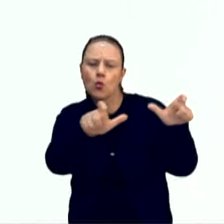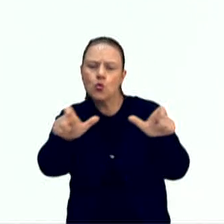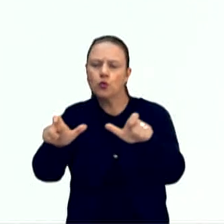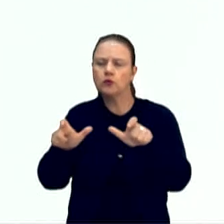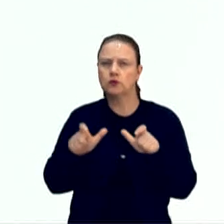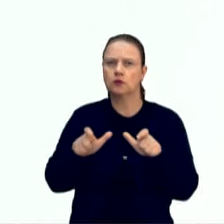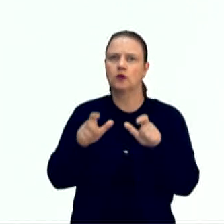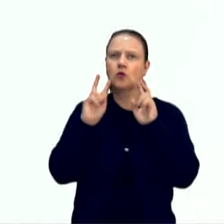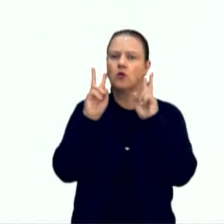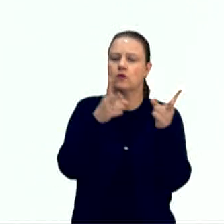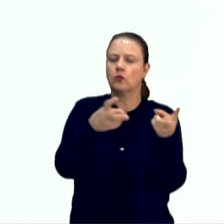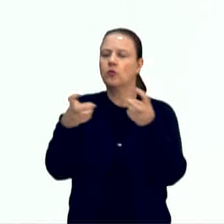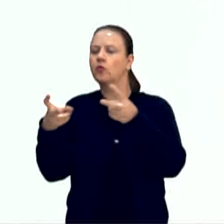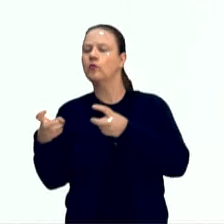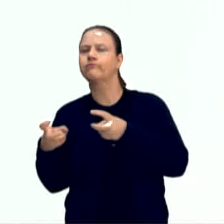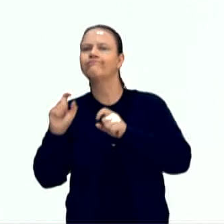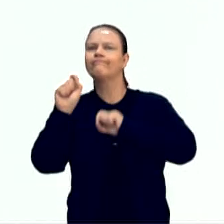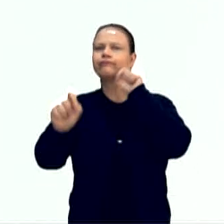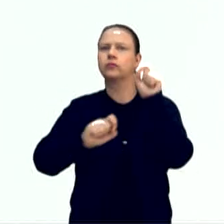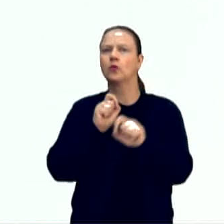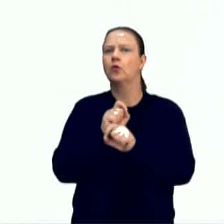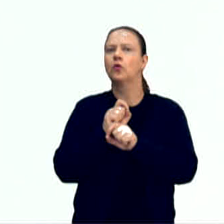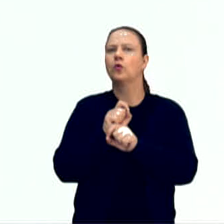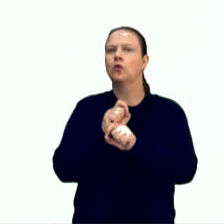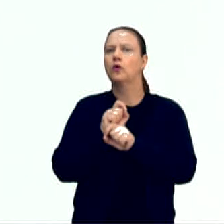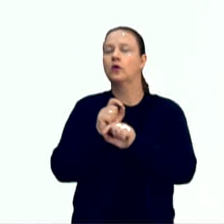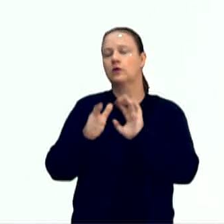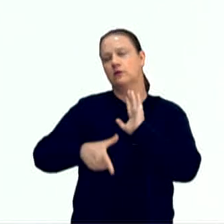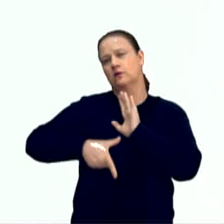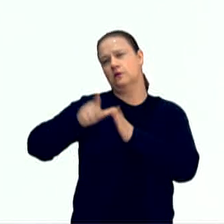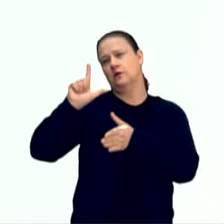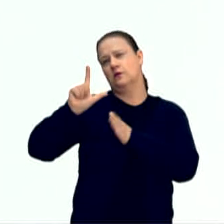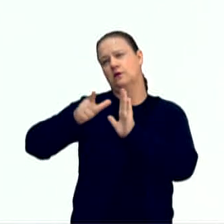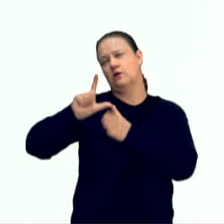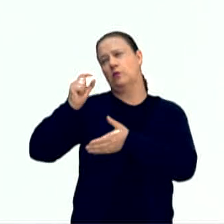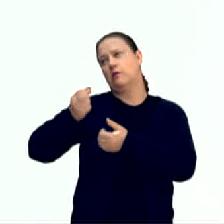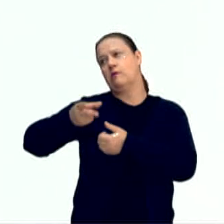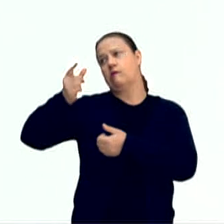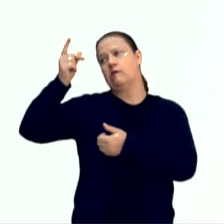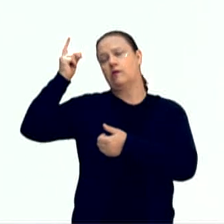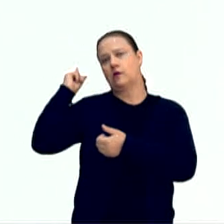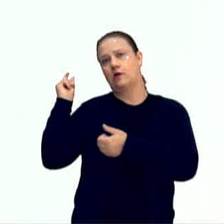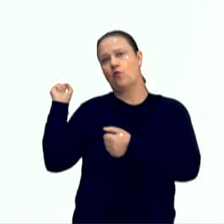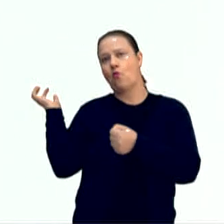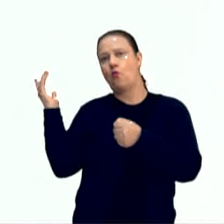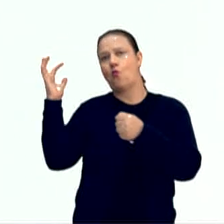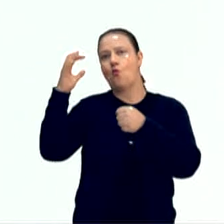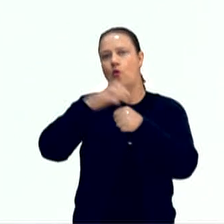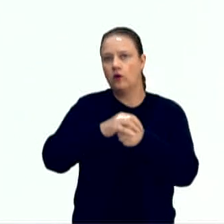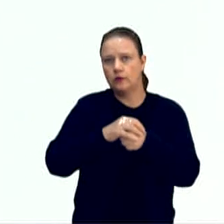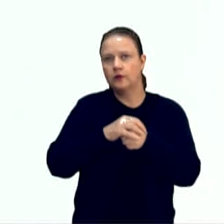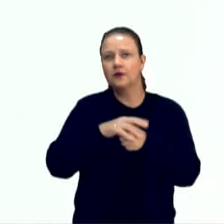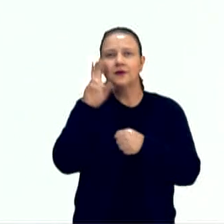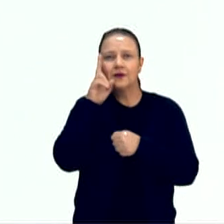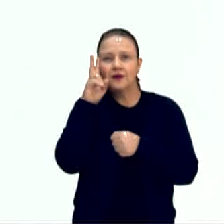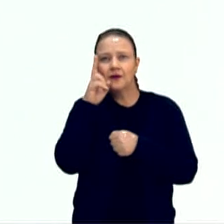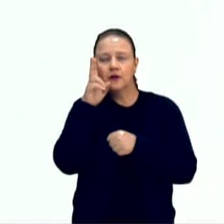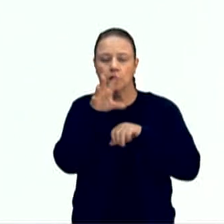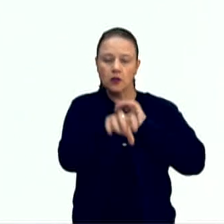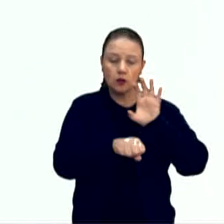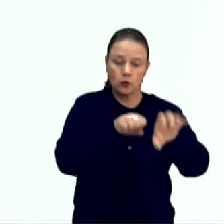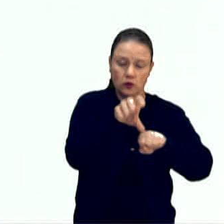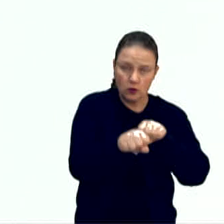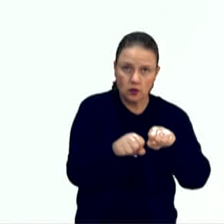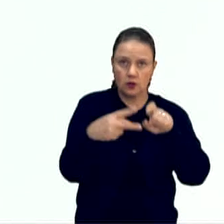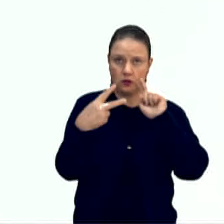uma consequência do que foi herdado dos primeiros colonizadores, lembra? Há tipos de colonização, de exploração e de